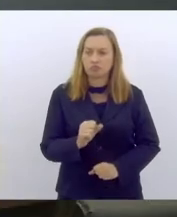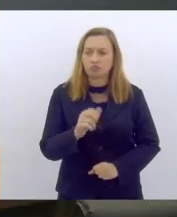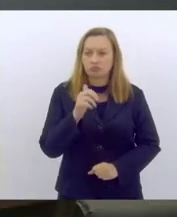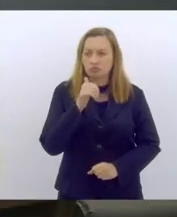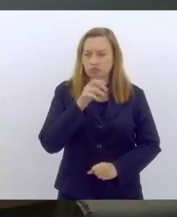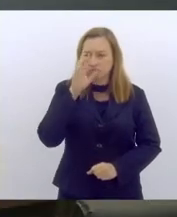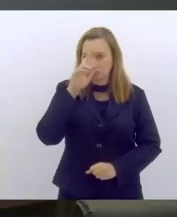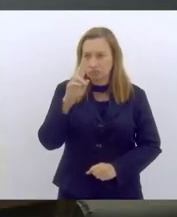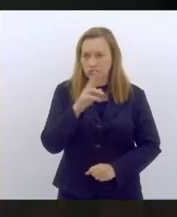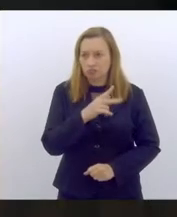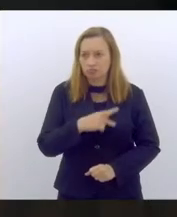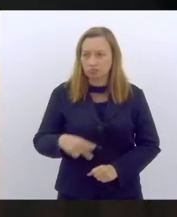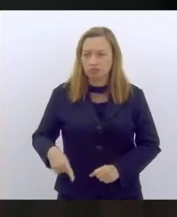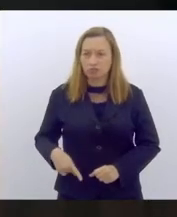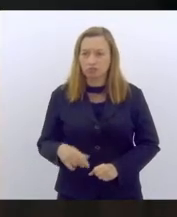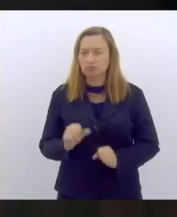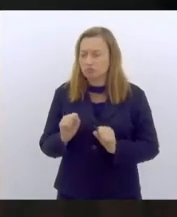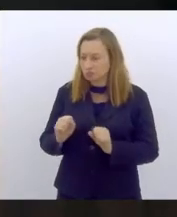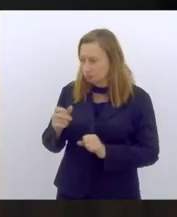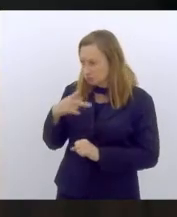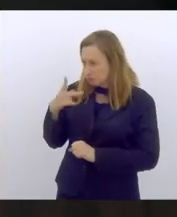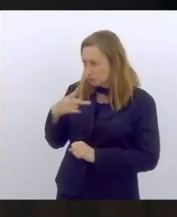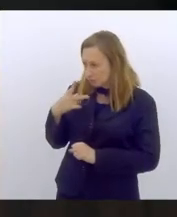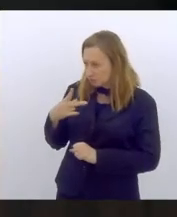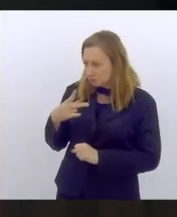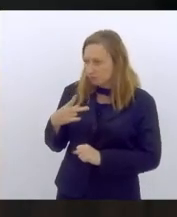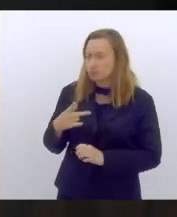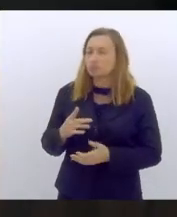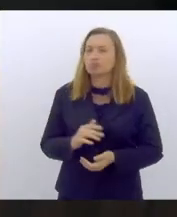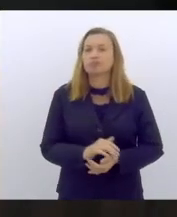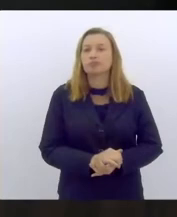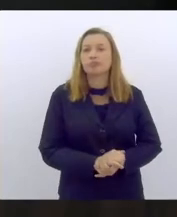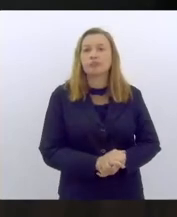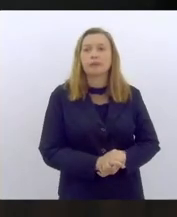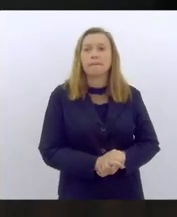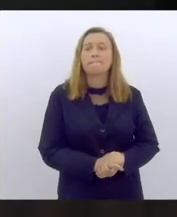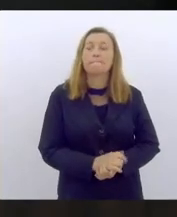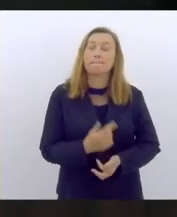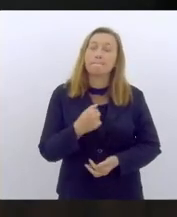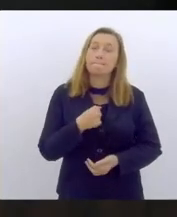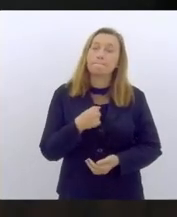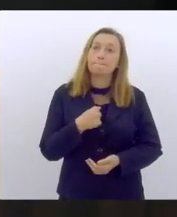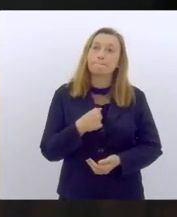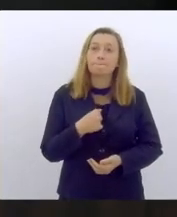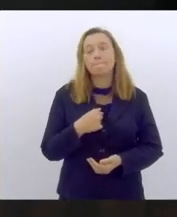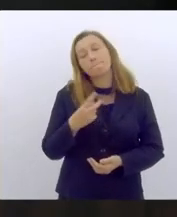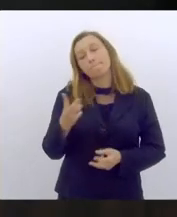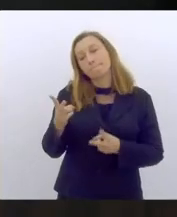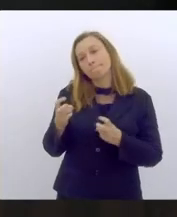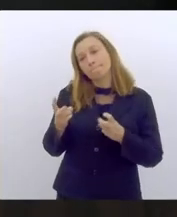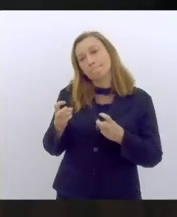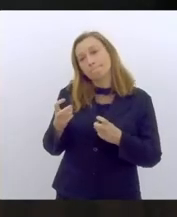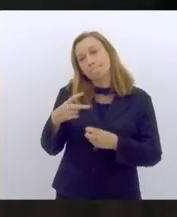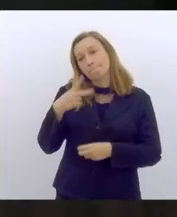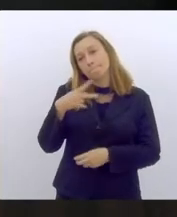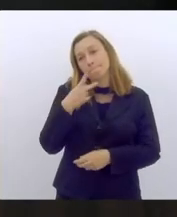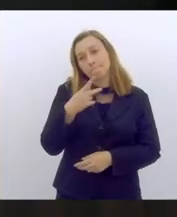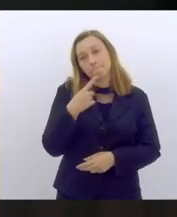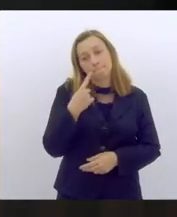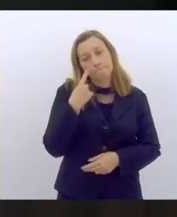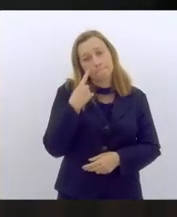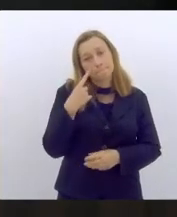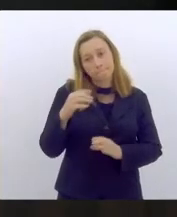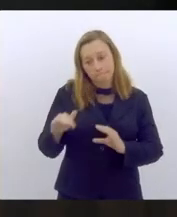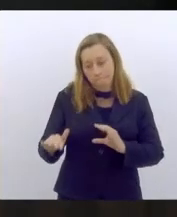me permita que apenas uma observação estava eu aqui ouvindo vossa excelência e curiosamente